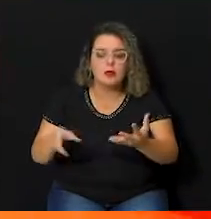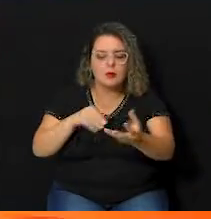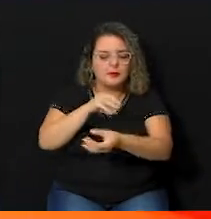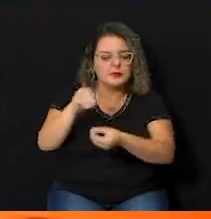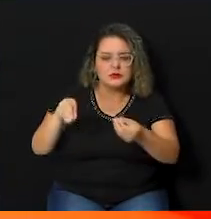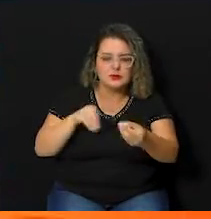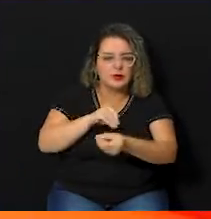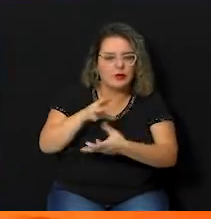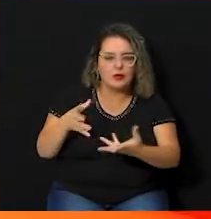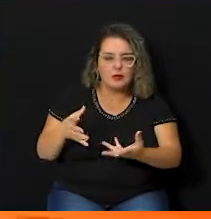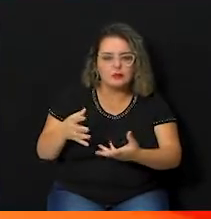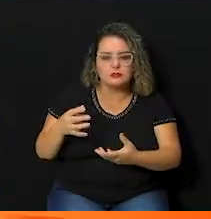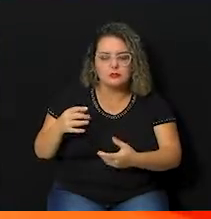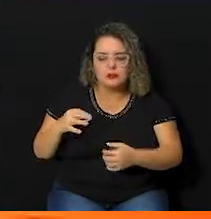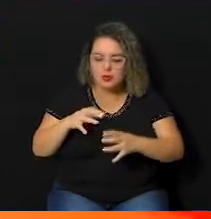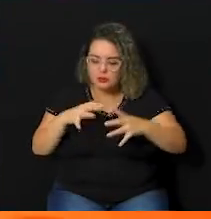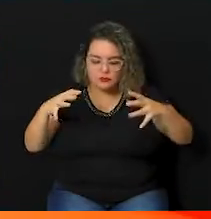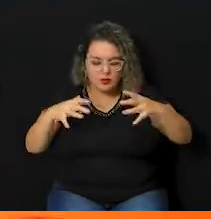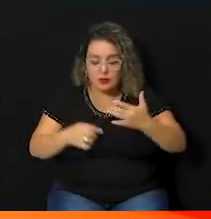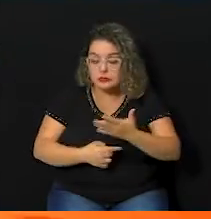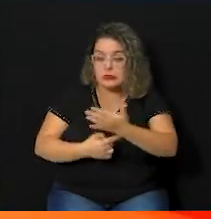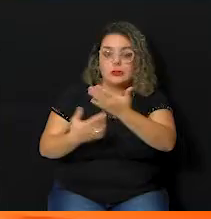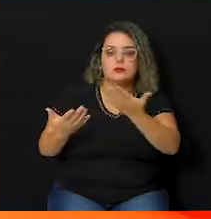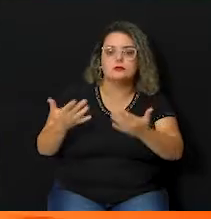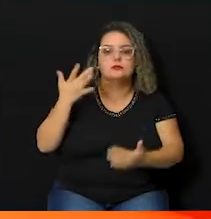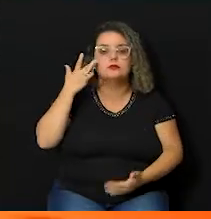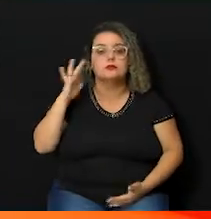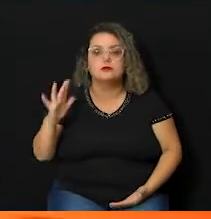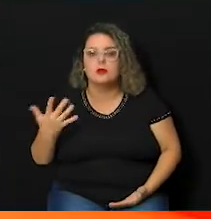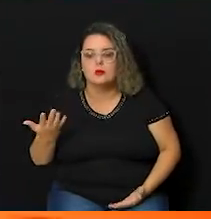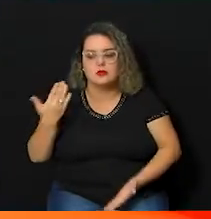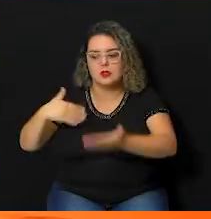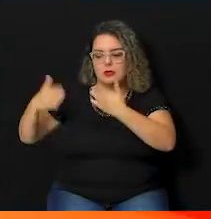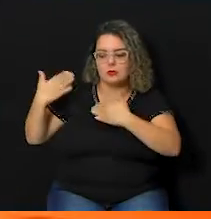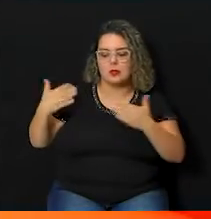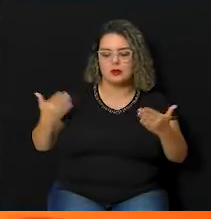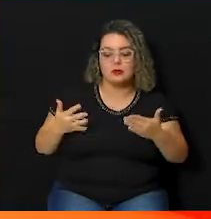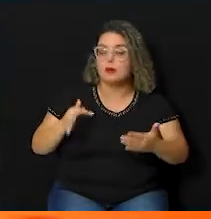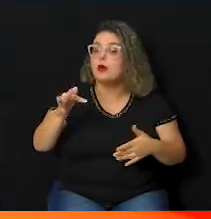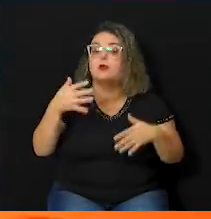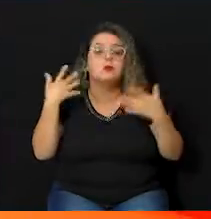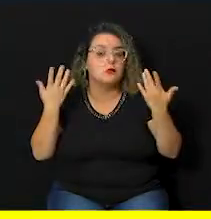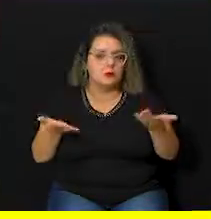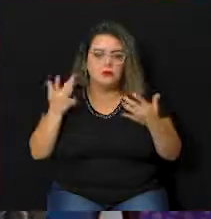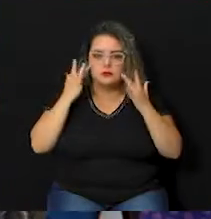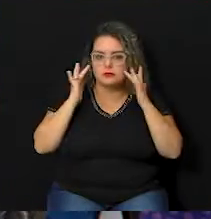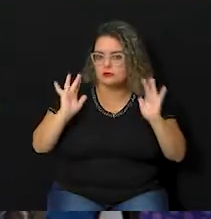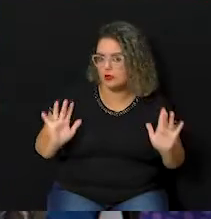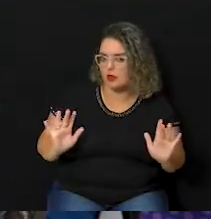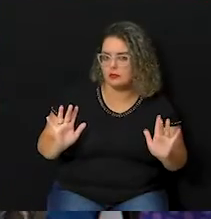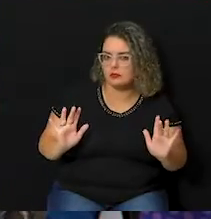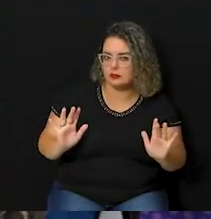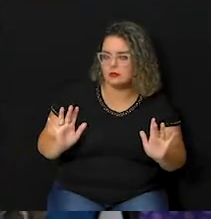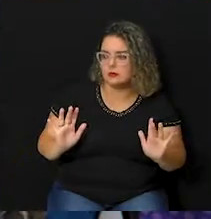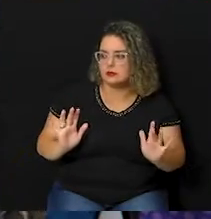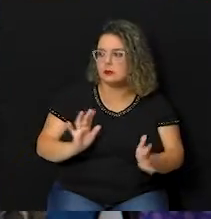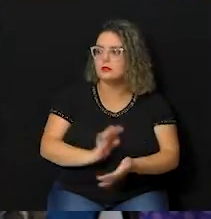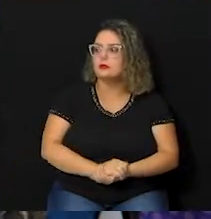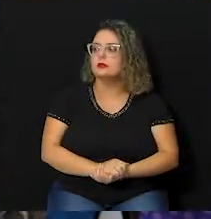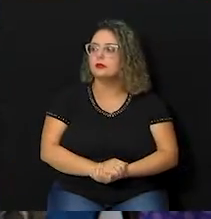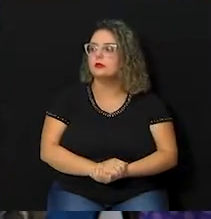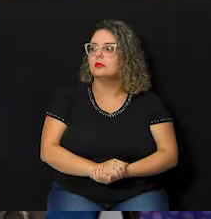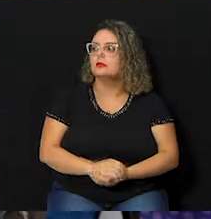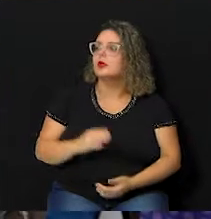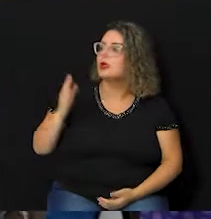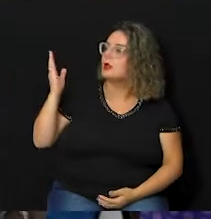ali, de magia, tecnologia, então você não sabe se é no passado, se é no presente ou se é no futuro. E eu sou coautor da Mina